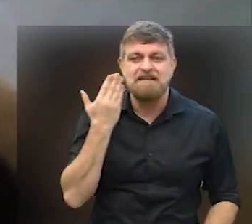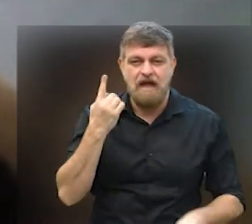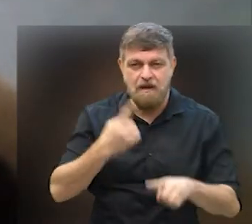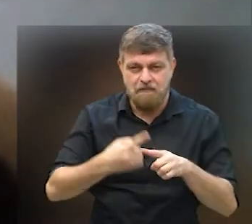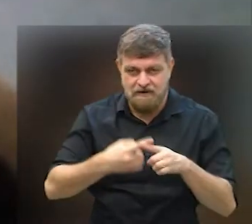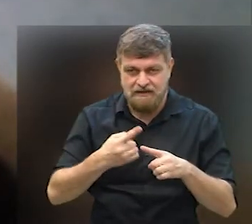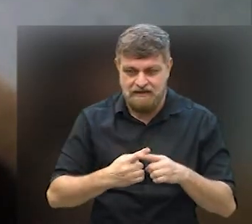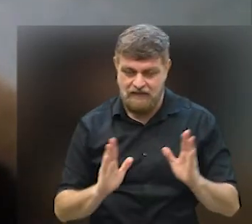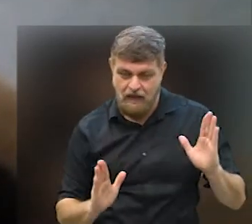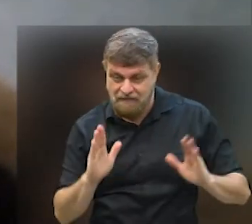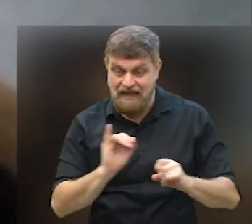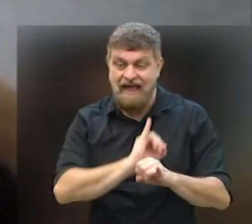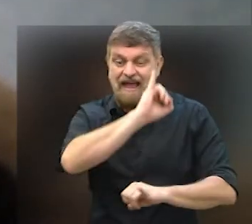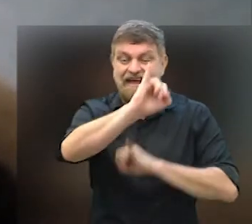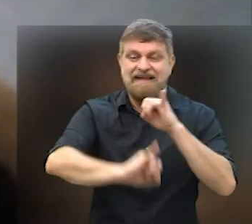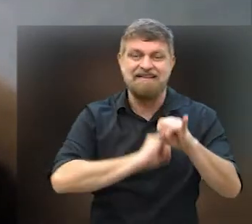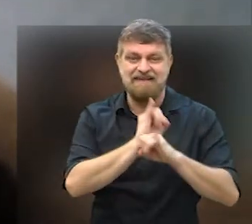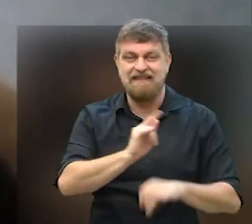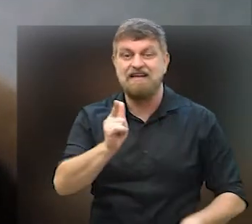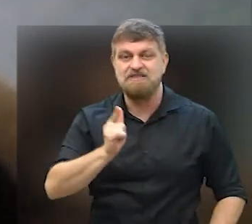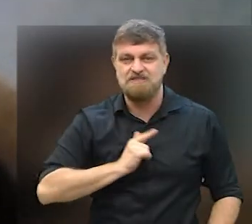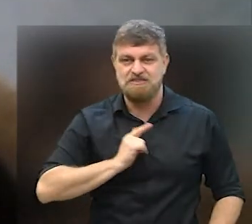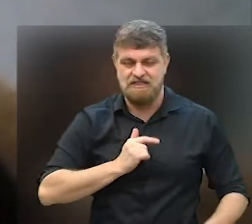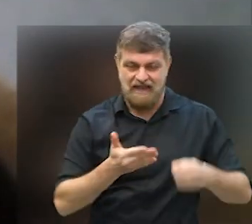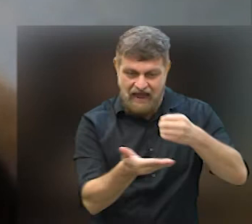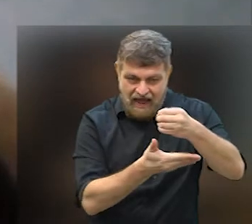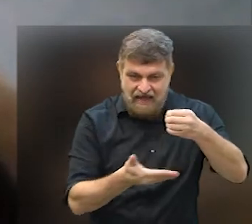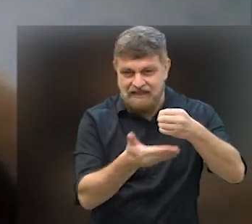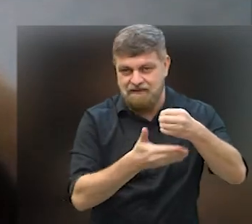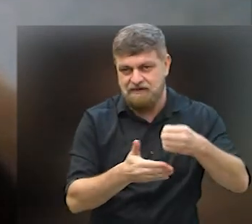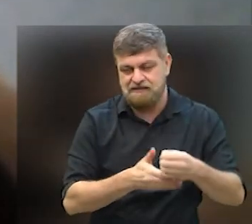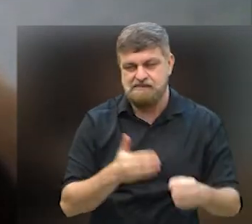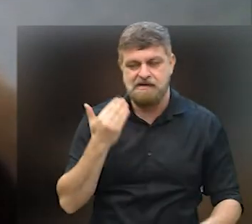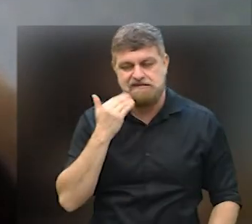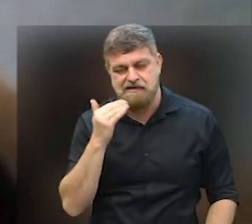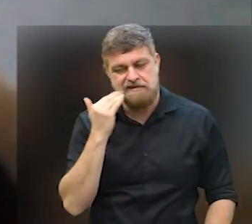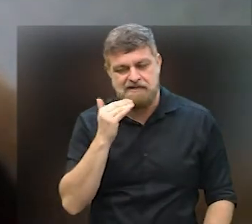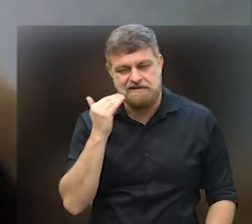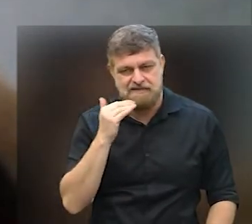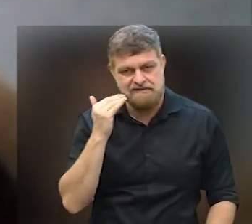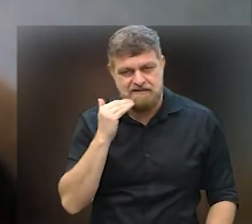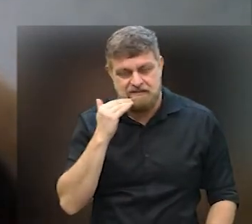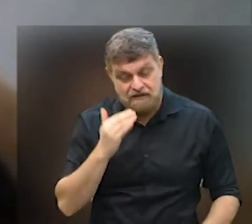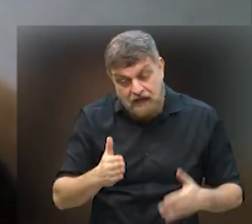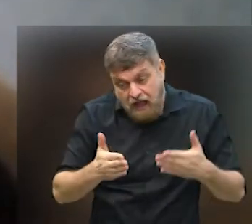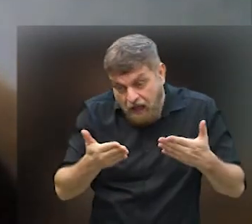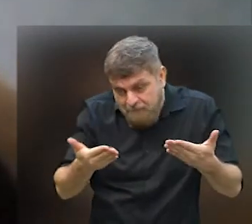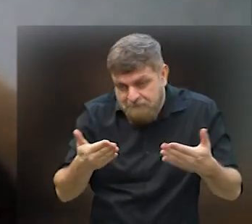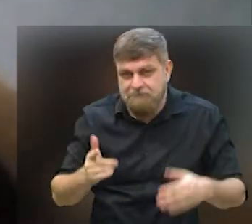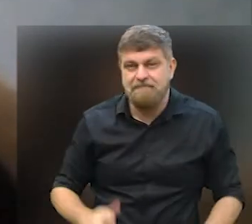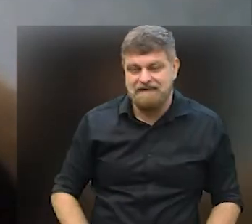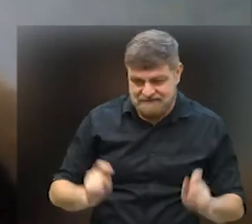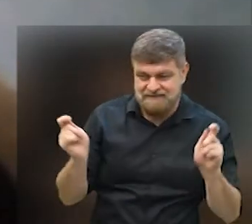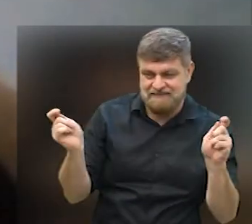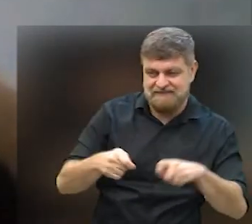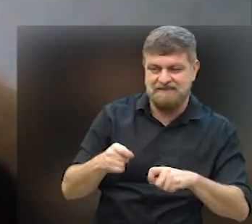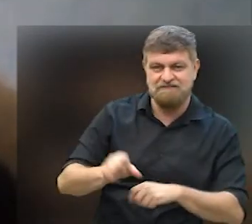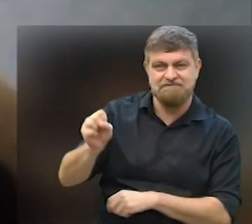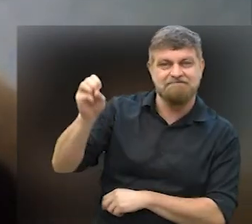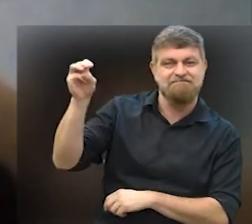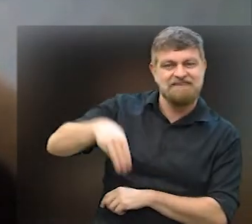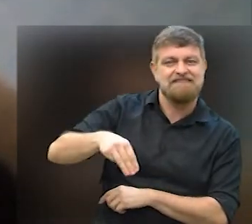nessa temporada em especial nós tínhamos internet no campo base. Lógico que não funcionava tão bem quanto aqui, mas foi